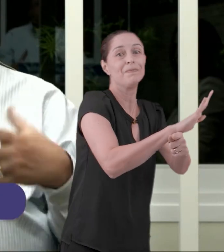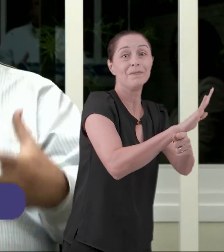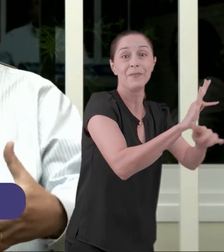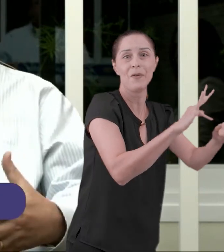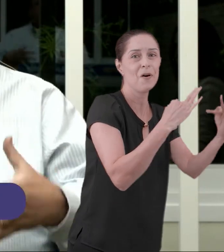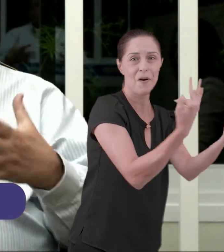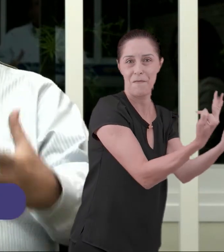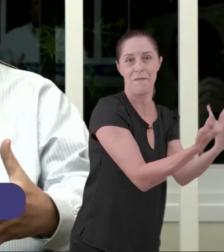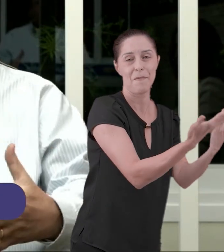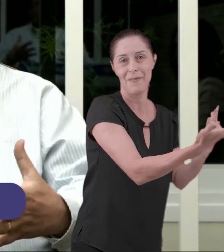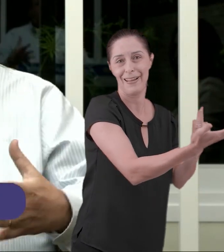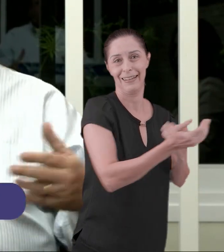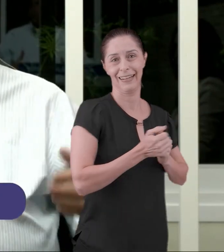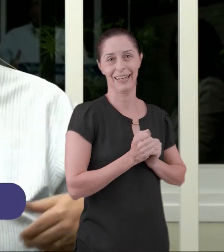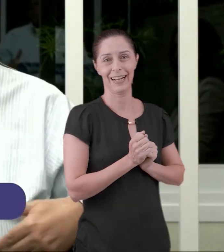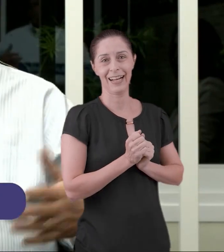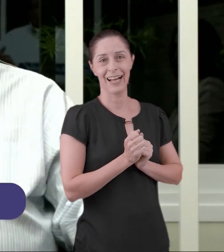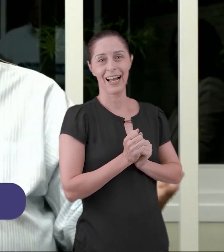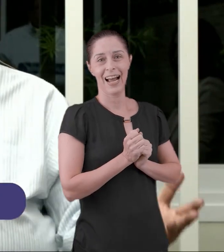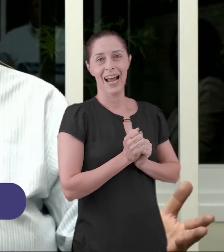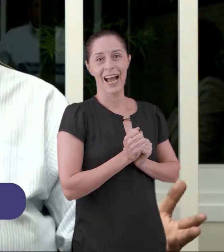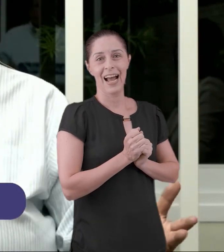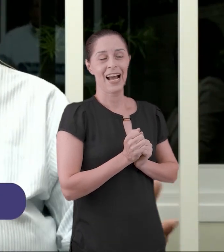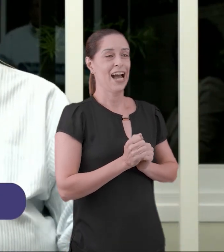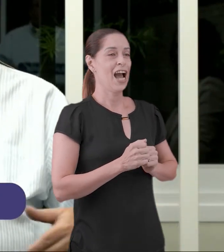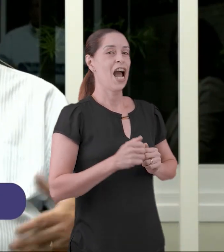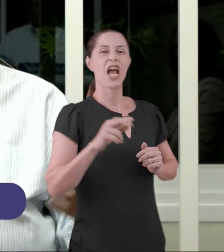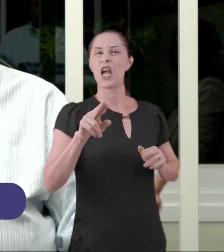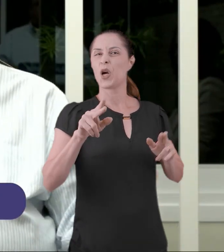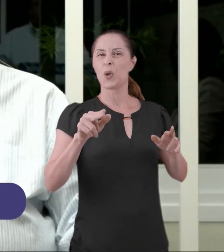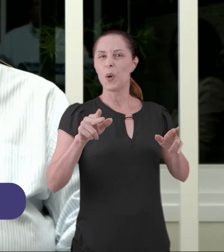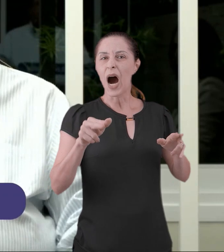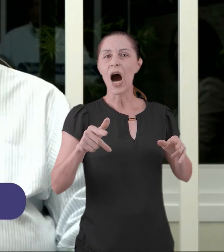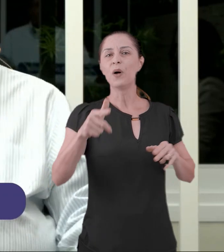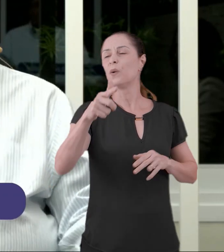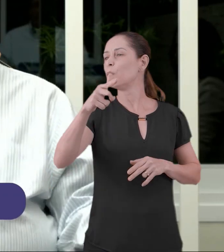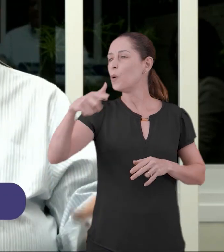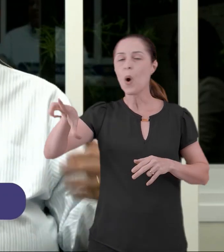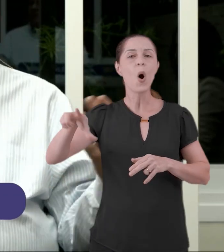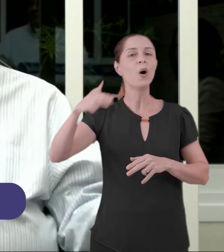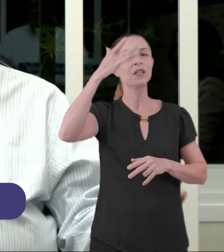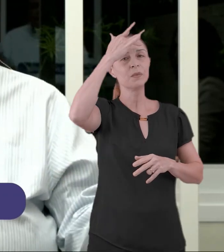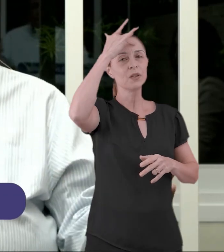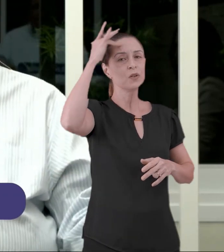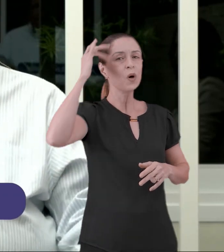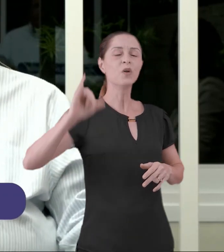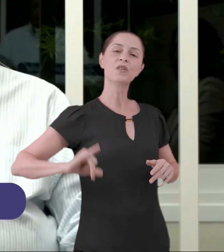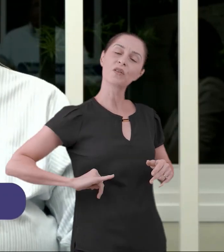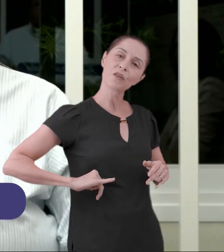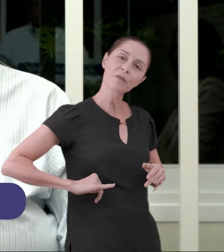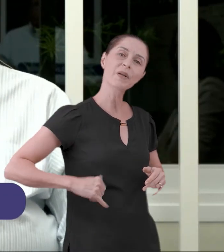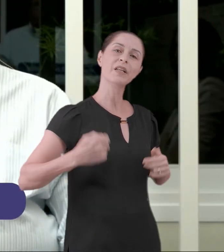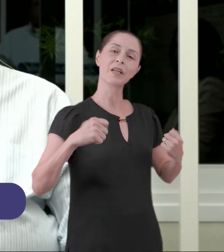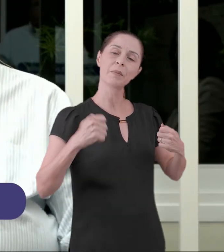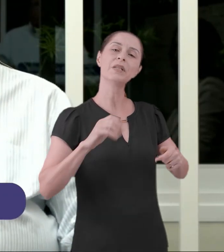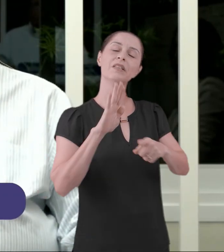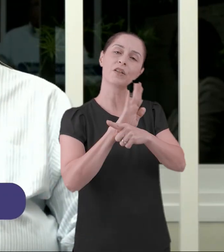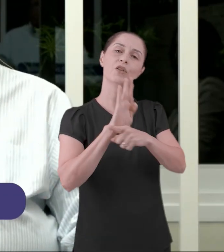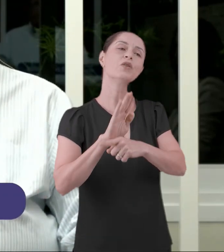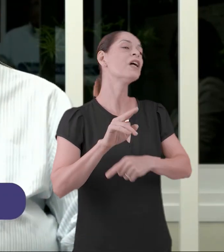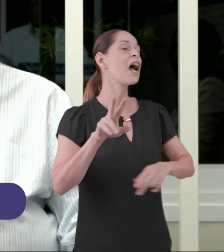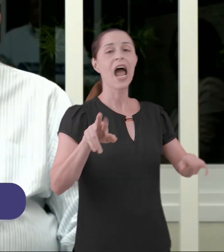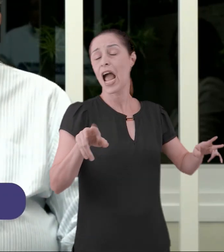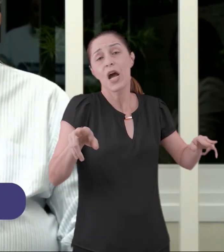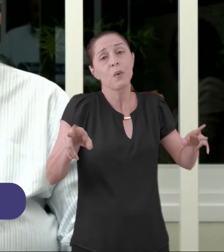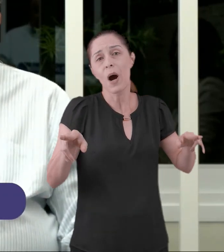Socorrendo, apoiando, cuidando, como faz com outras pessoas, com outros tipos de casos de sofrimento que a gente enfrenta.